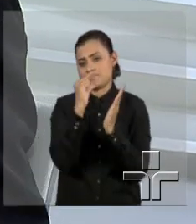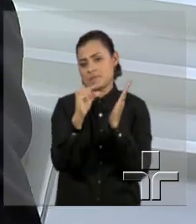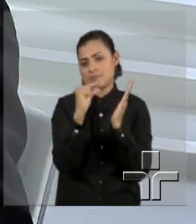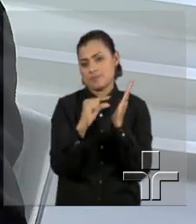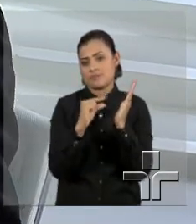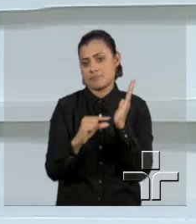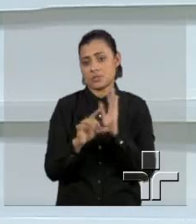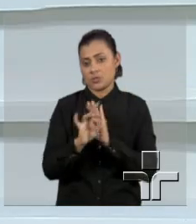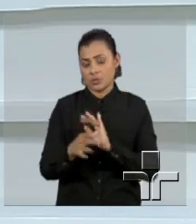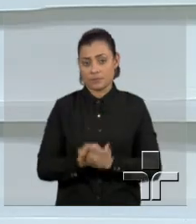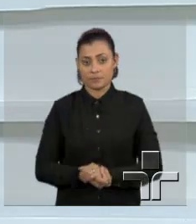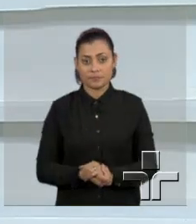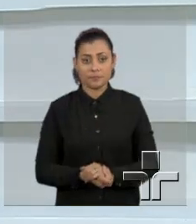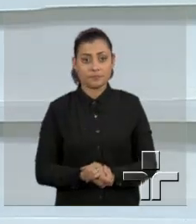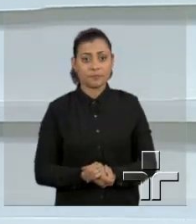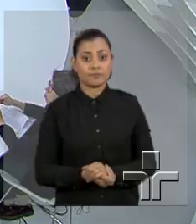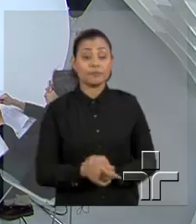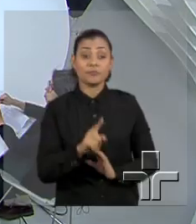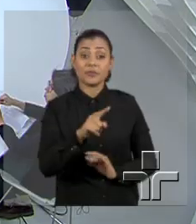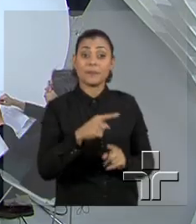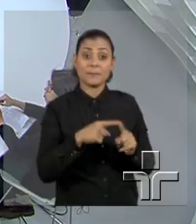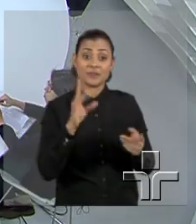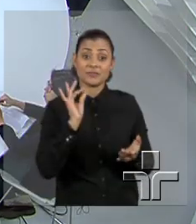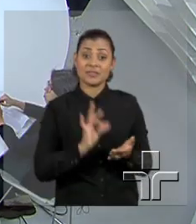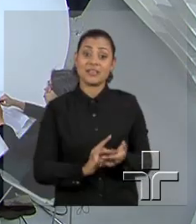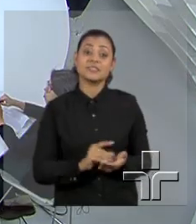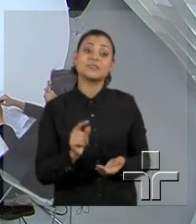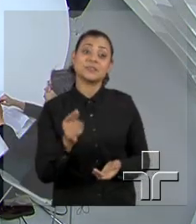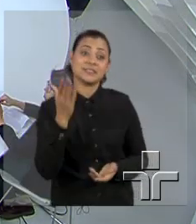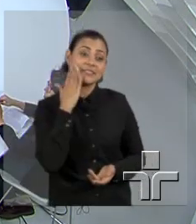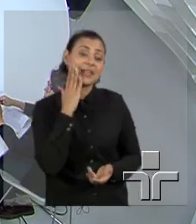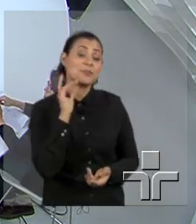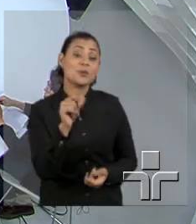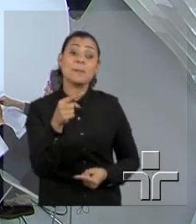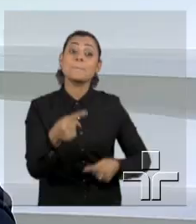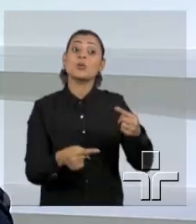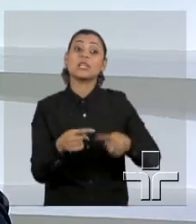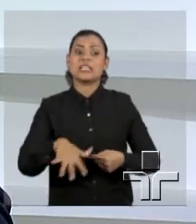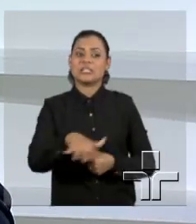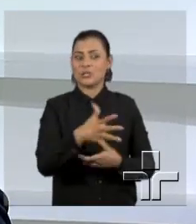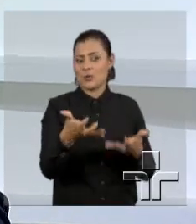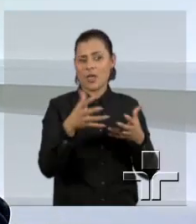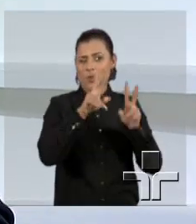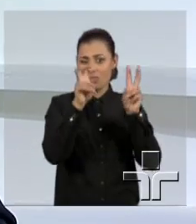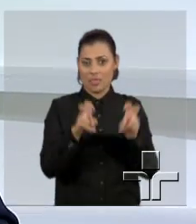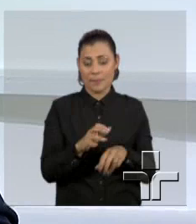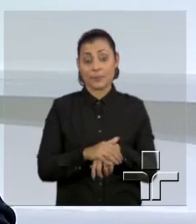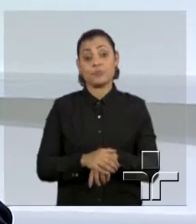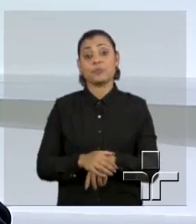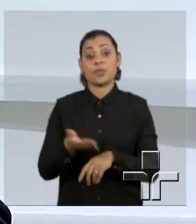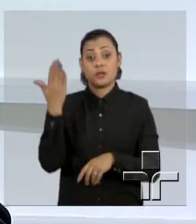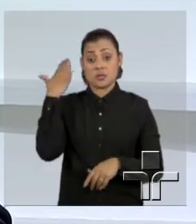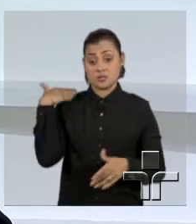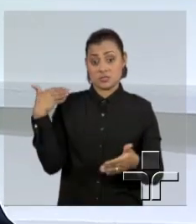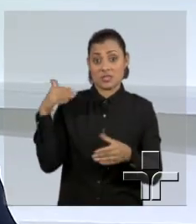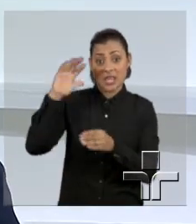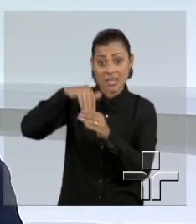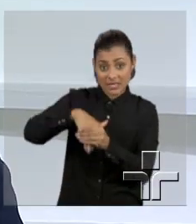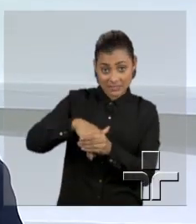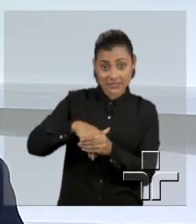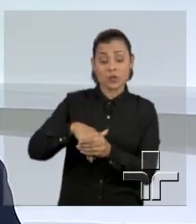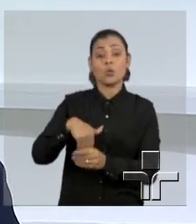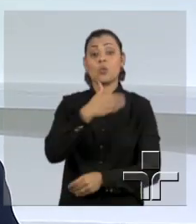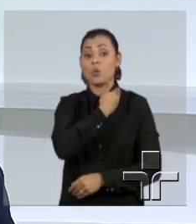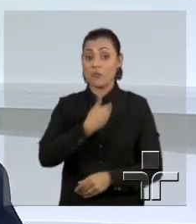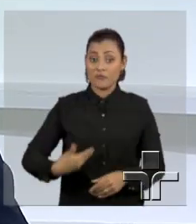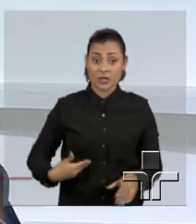cautelar. Ministro, agora não é mais em tese. Nós falamos muito de direito, eu quero falar de política. Na última eleição, acabou sendo eleito um governo